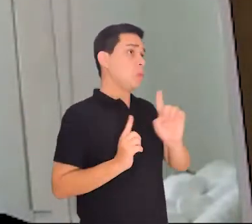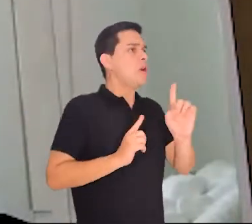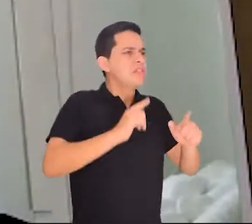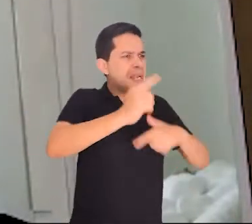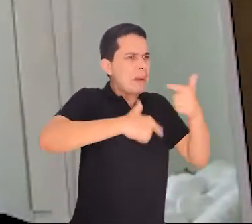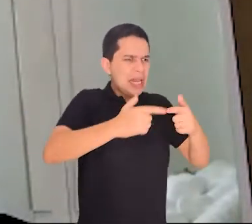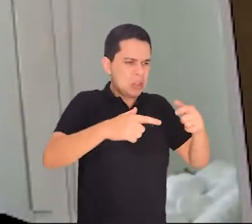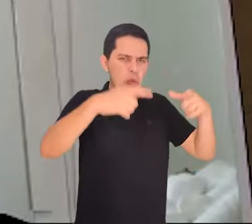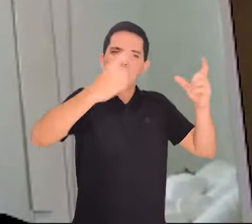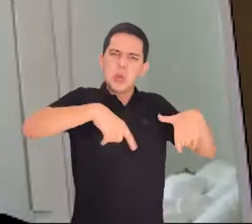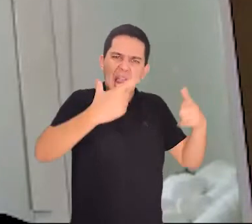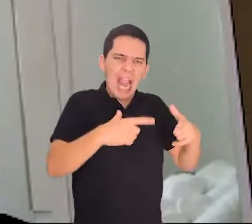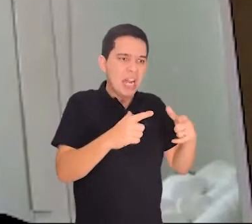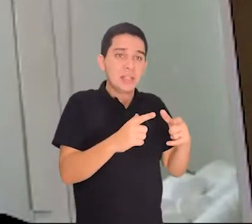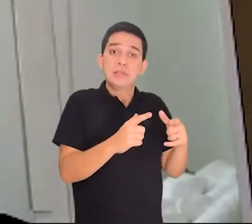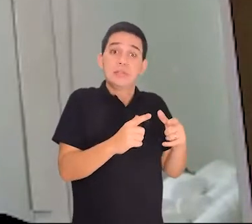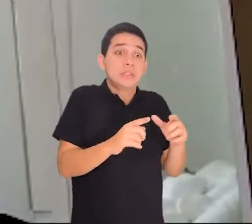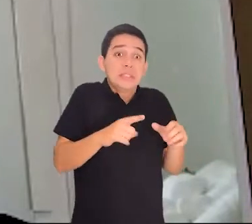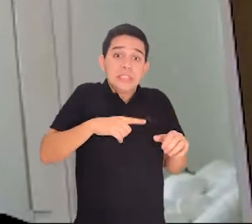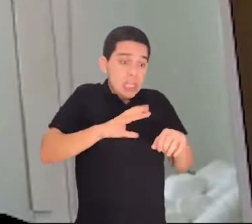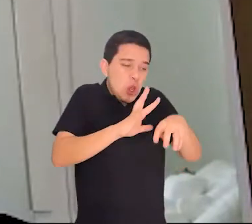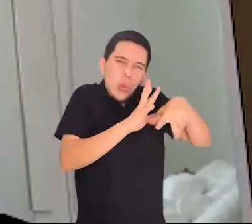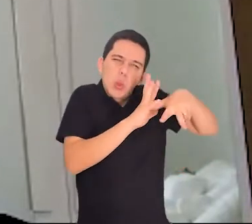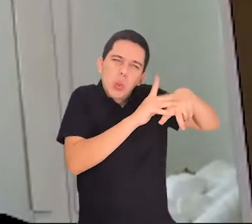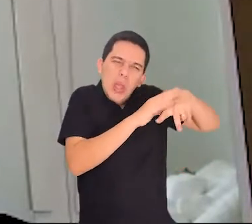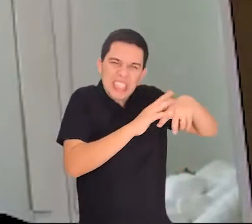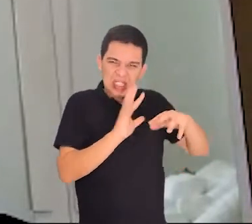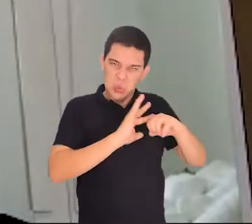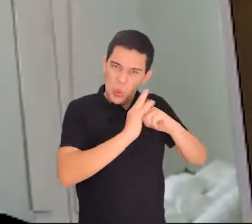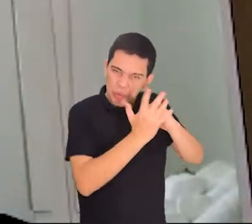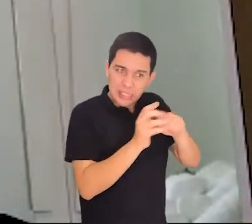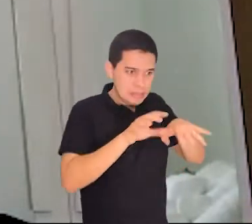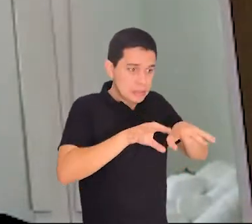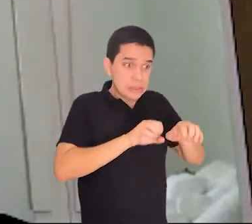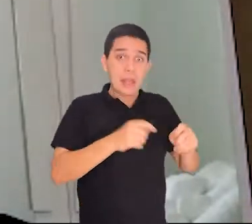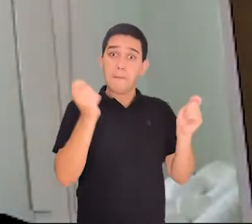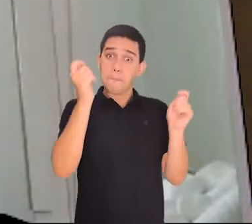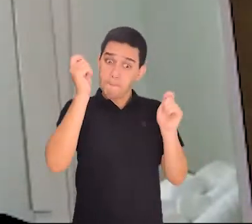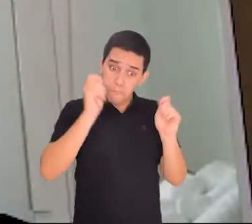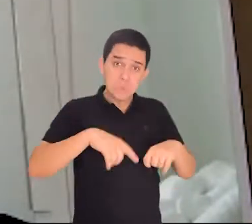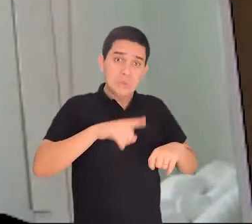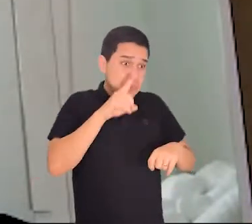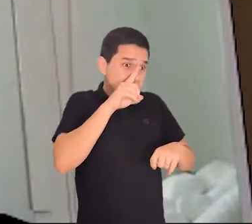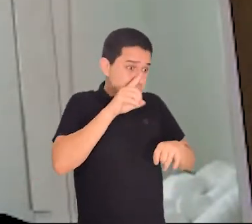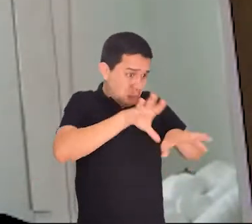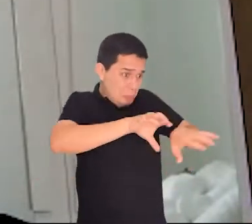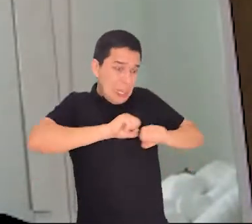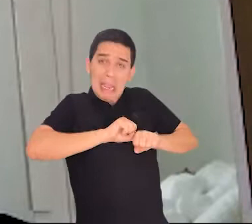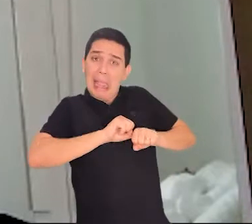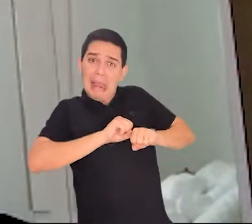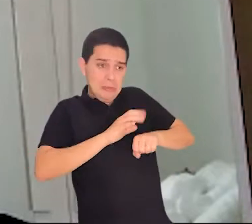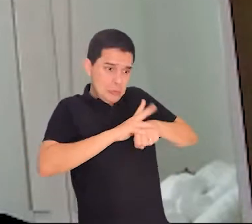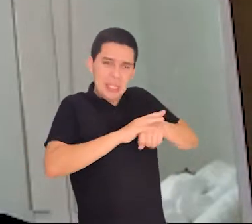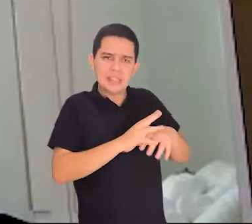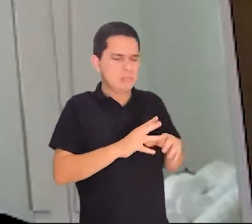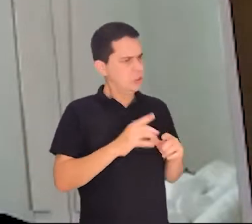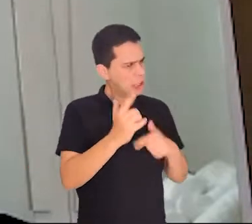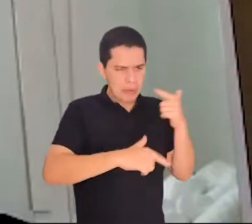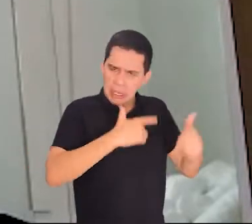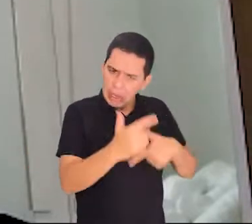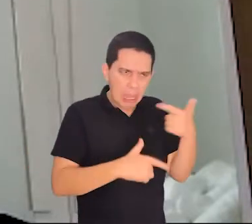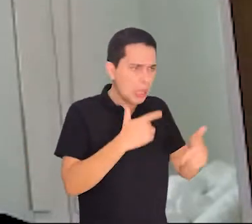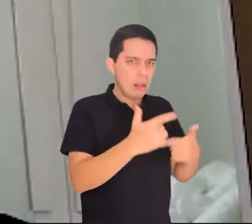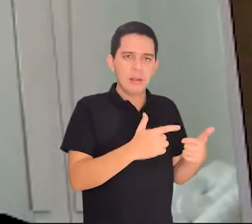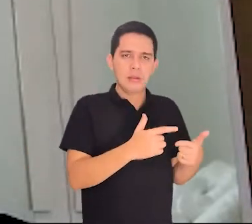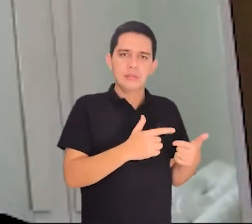positivos e nunca recebemos 40%. Nunca fiquei afastada por invalidez ou qualquer outro tipo de doença. A